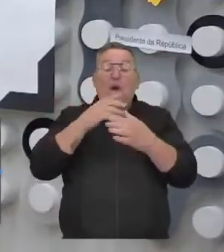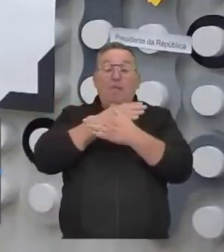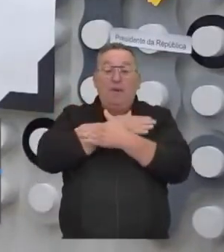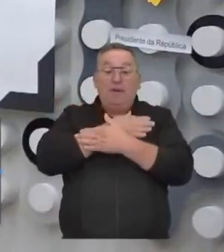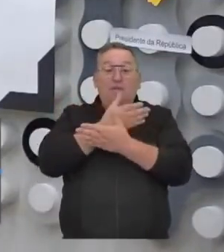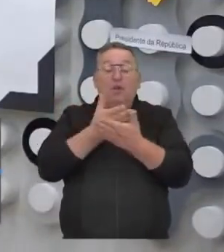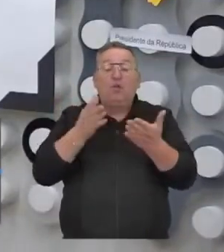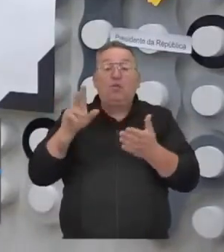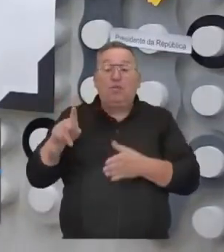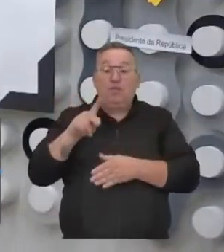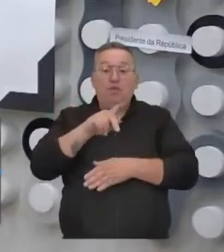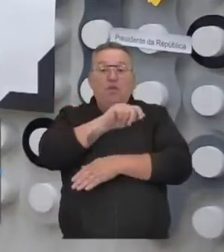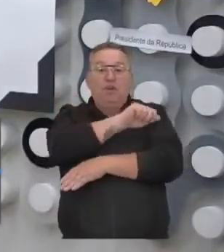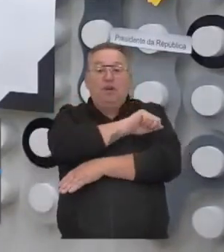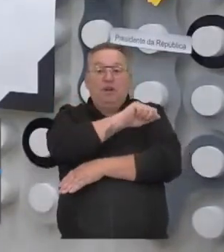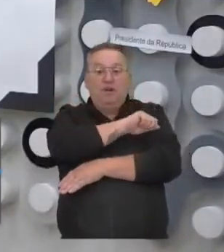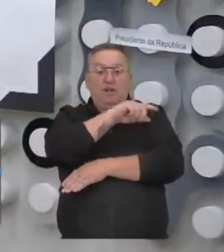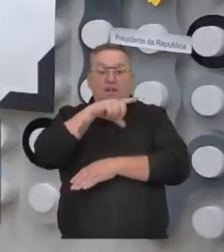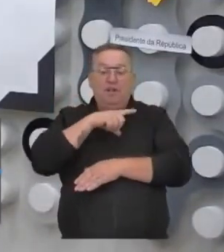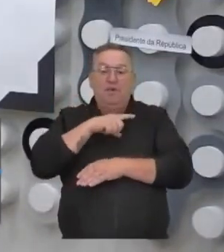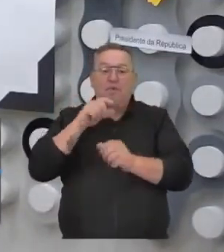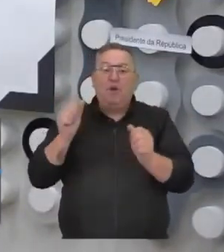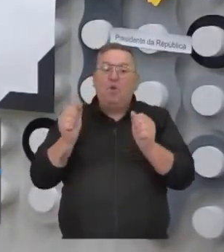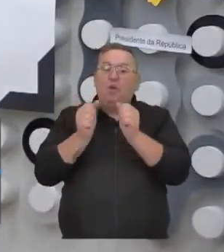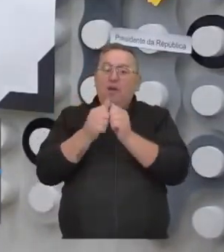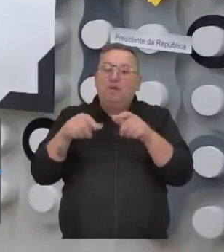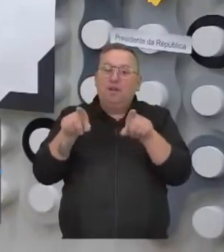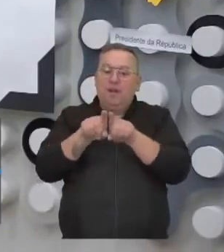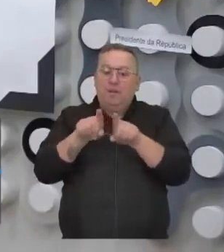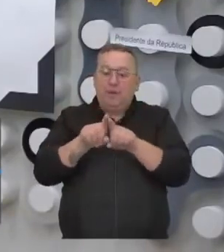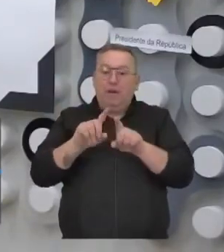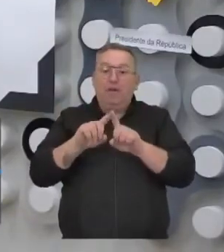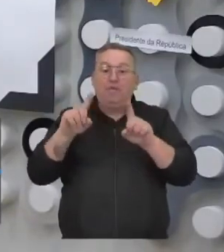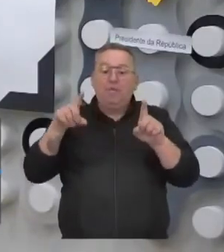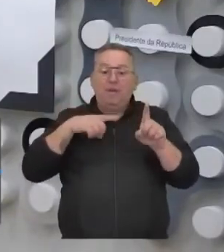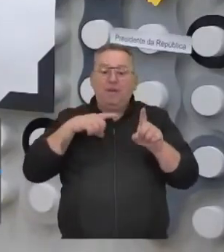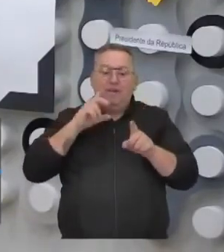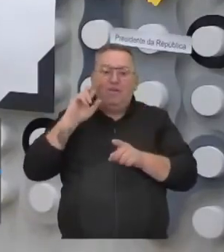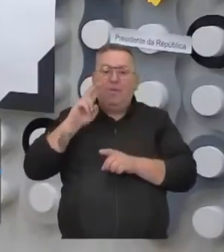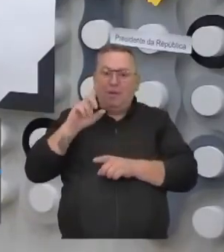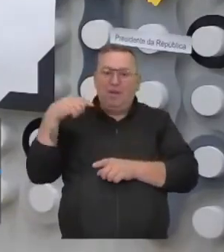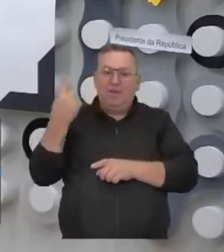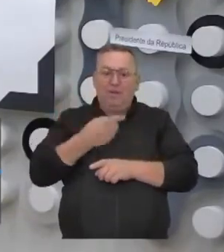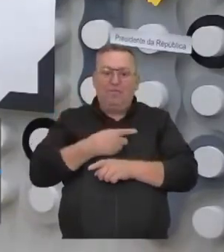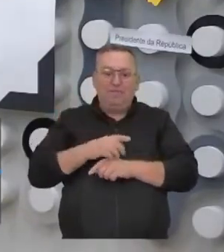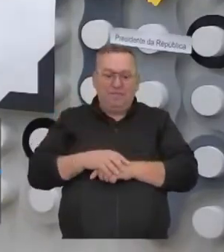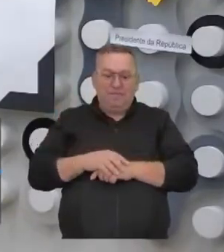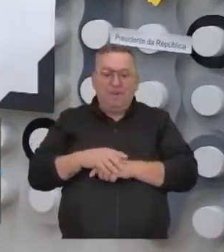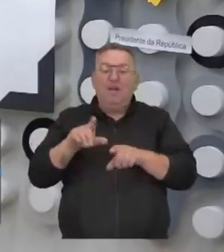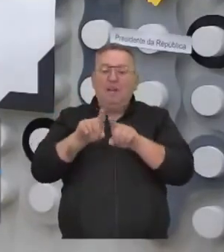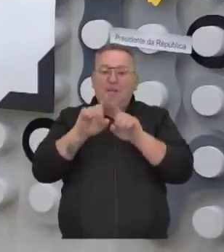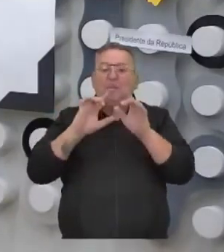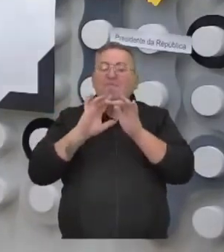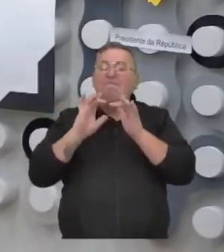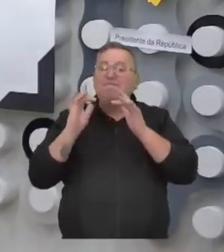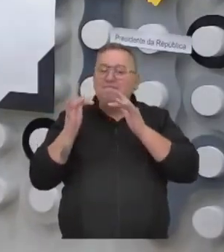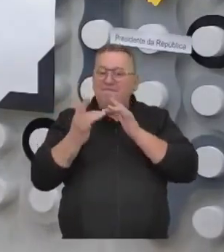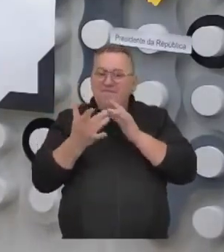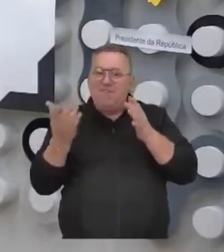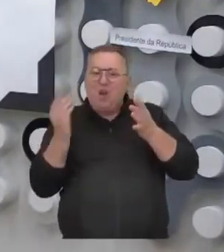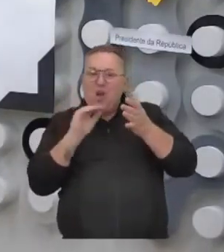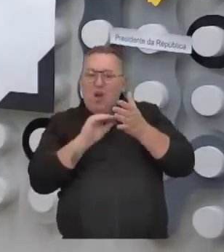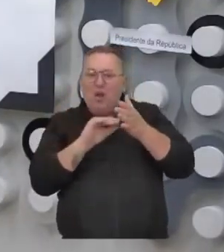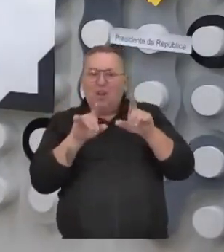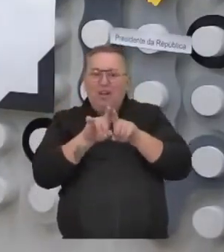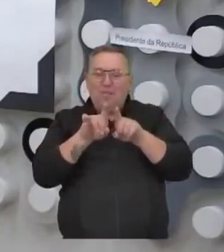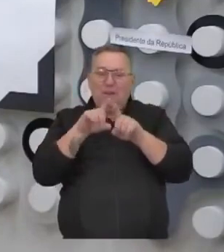todos os professores e alunos que estão em sala de alunos acompanhando também. Manda uma fotinha, marca a gente, né, Janaína? Claro! Nas redes sociais, marca como é que tá aí dentro da